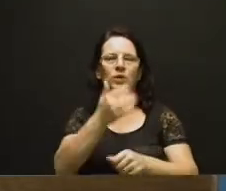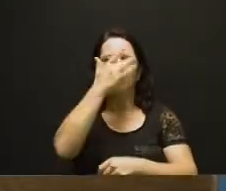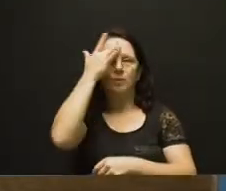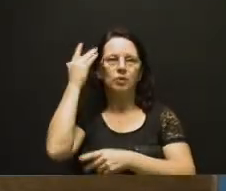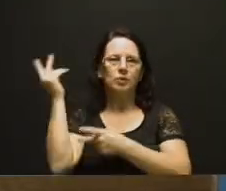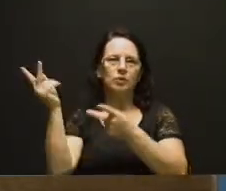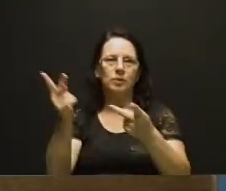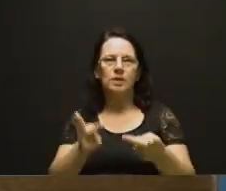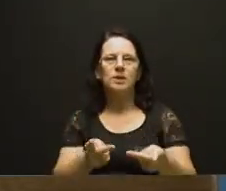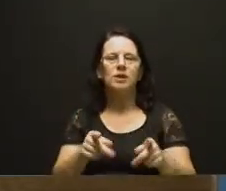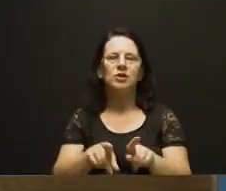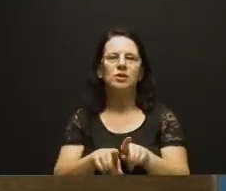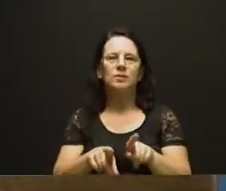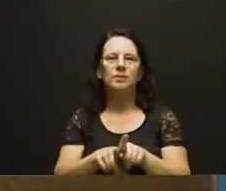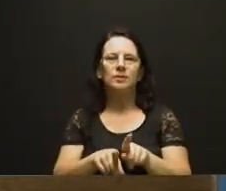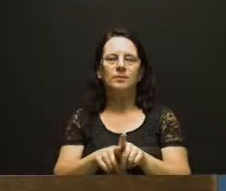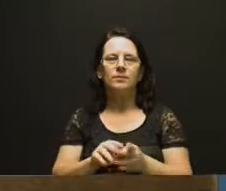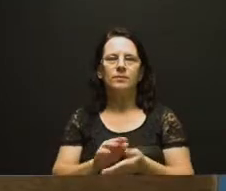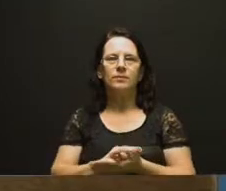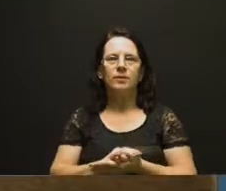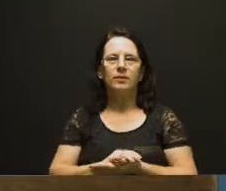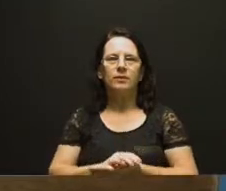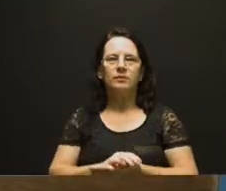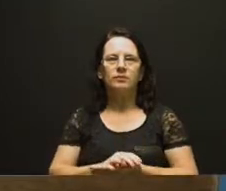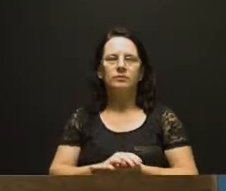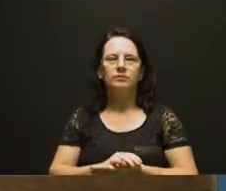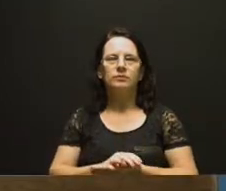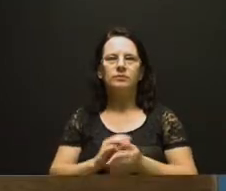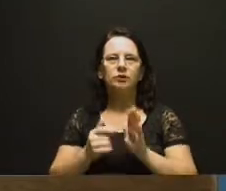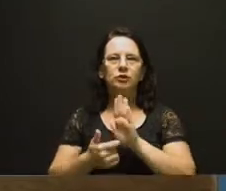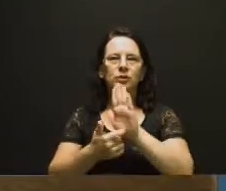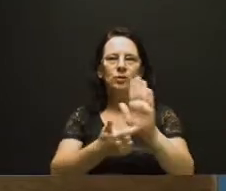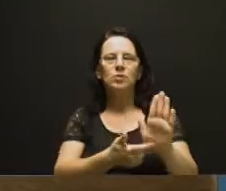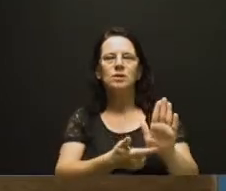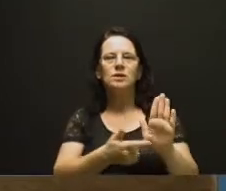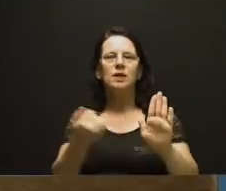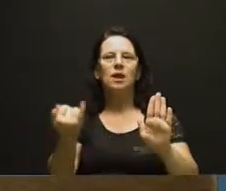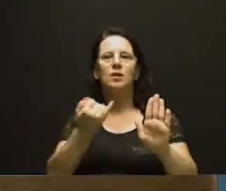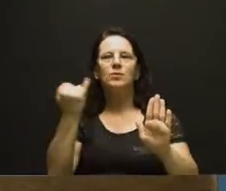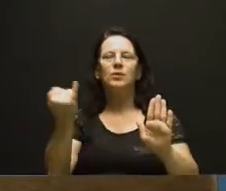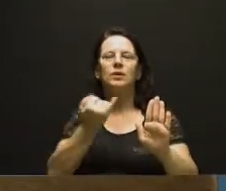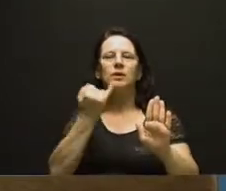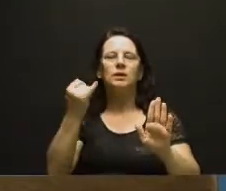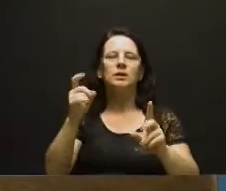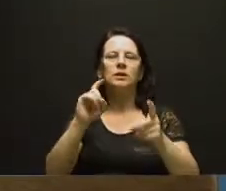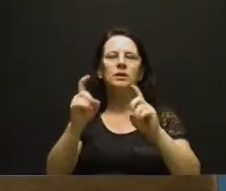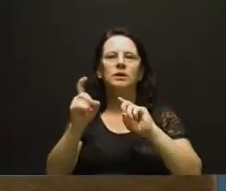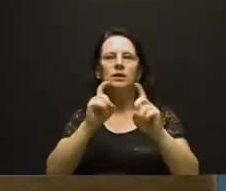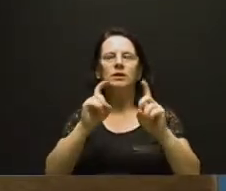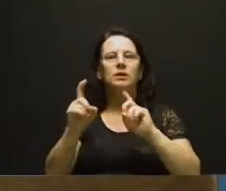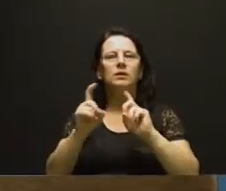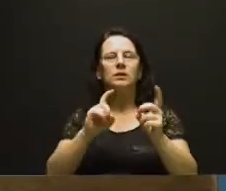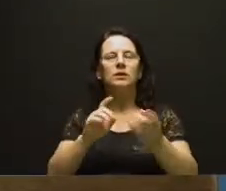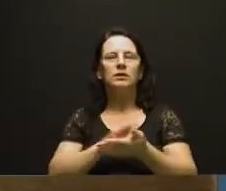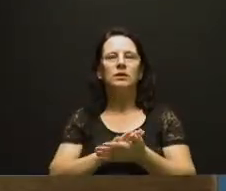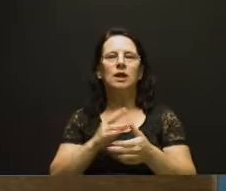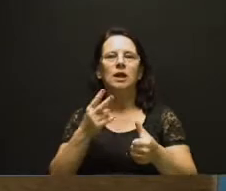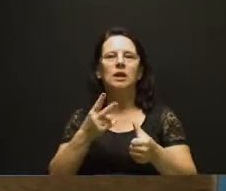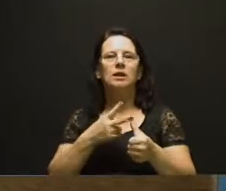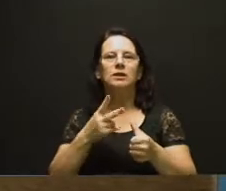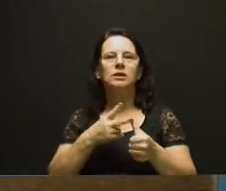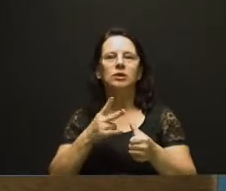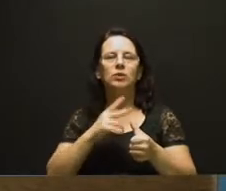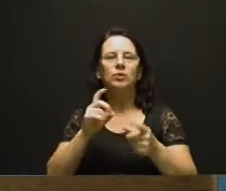presentes e mostrar para as pessoas a importância dessa audiência pública é a segunda audiência